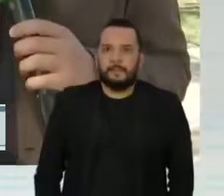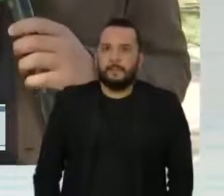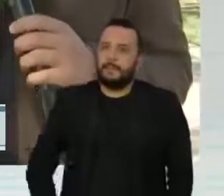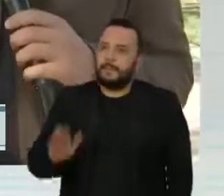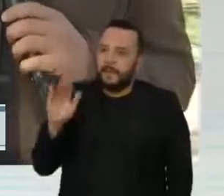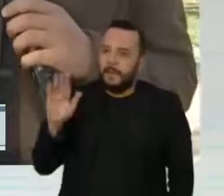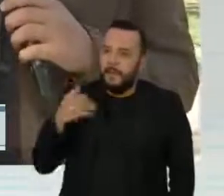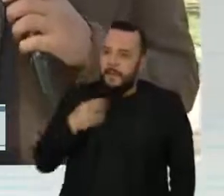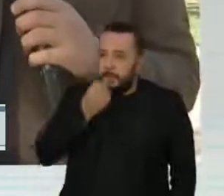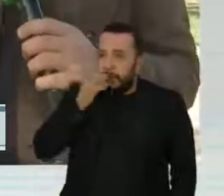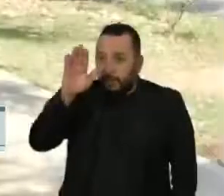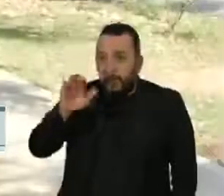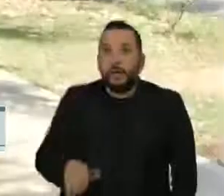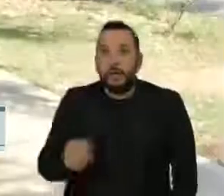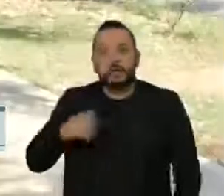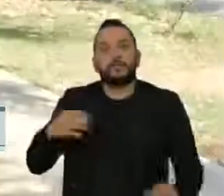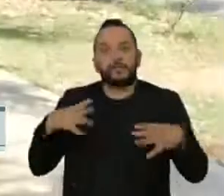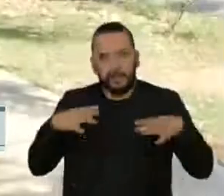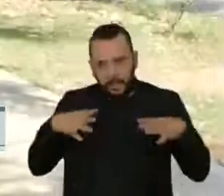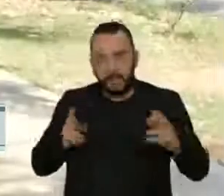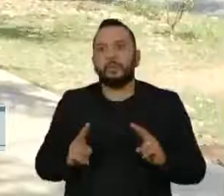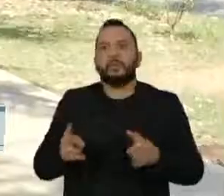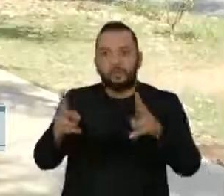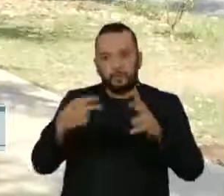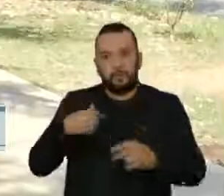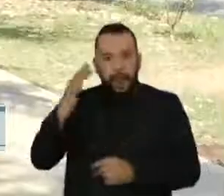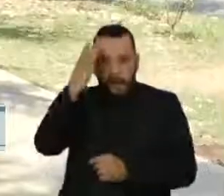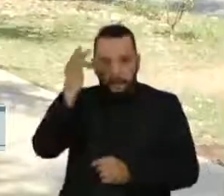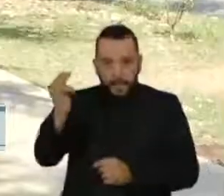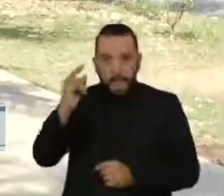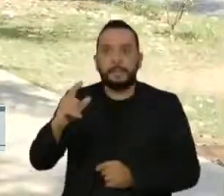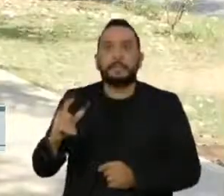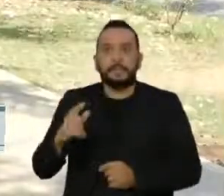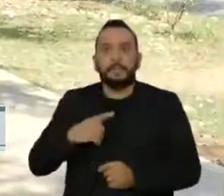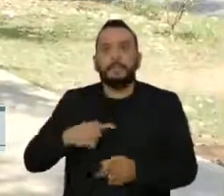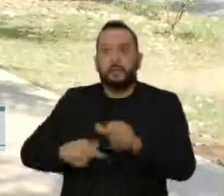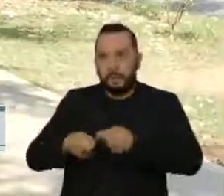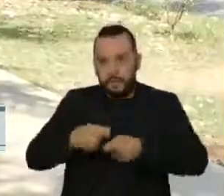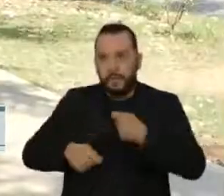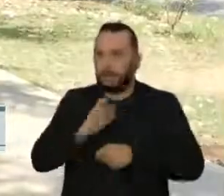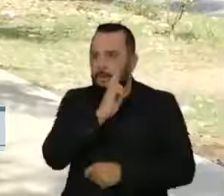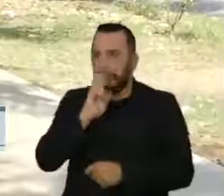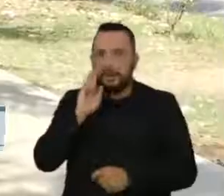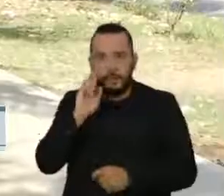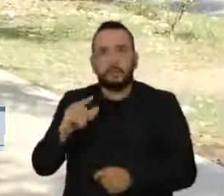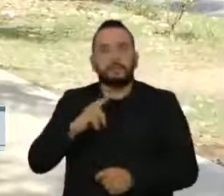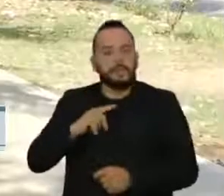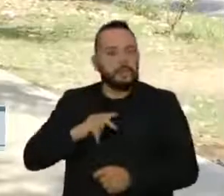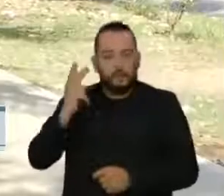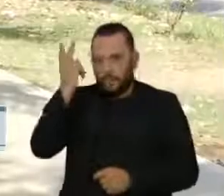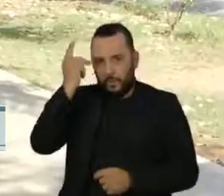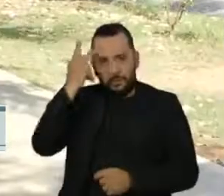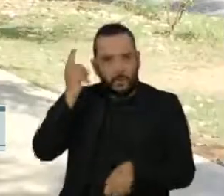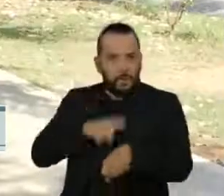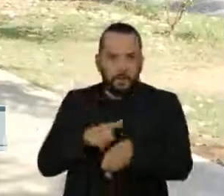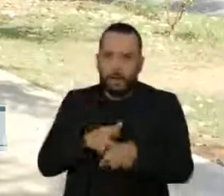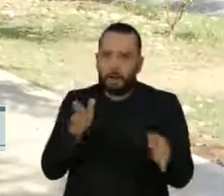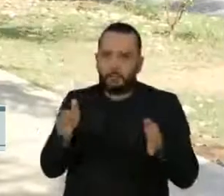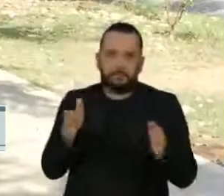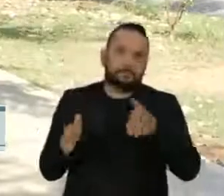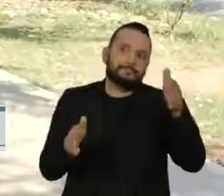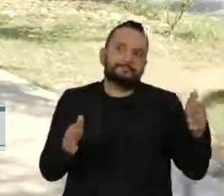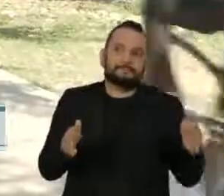Oi, Aldo, boa tarde. Pois é, o feriado segue valendo e amanhã comércios e restaurantes vão funcionar normalmente de acordo com as novas